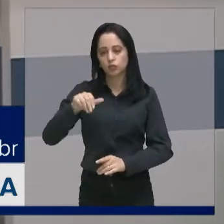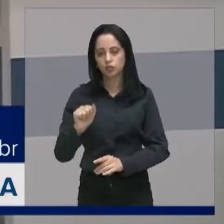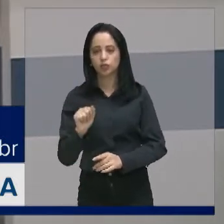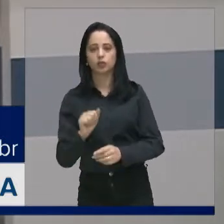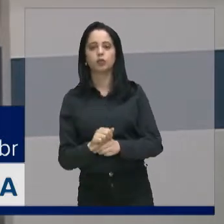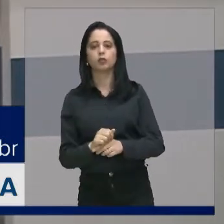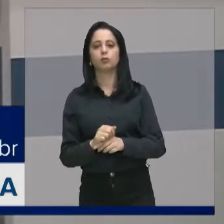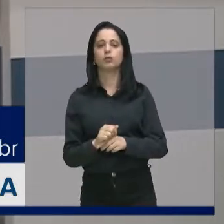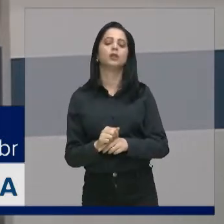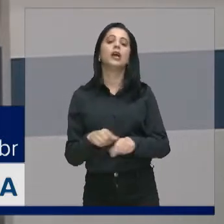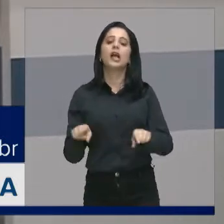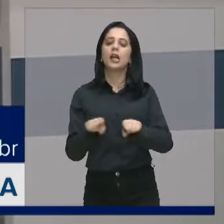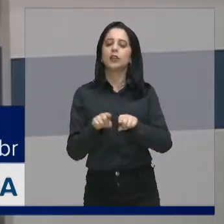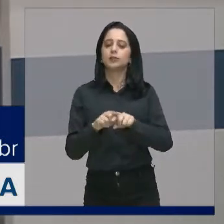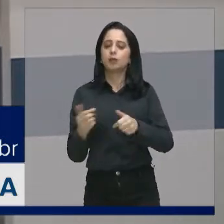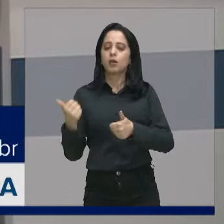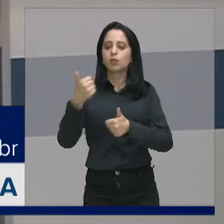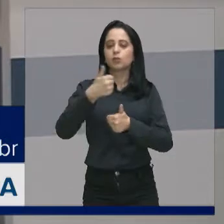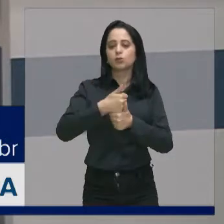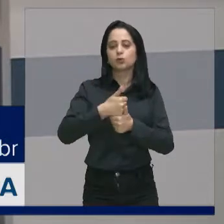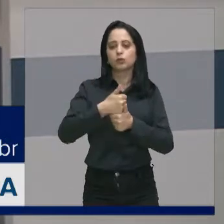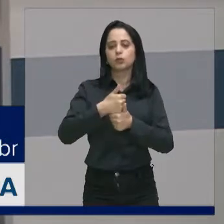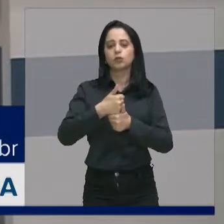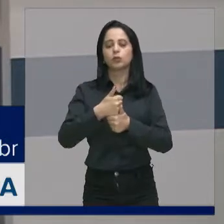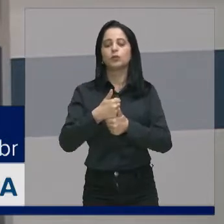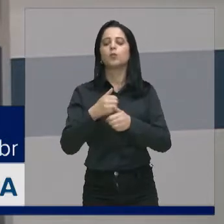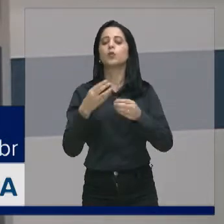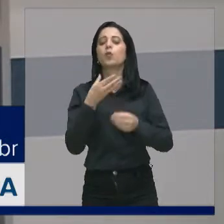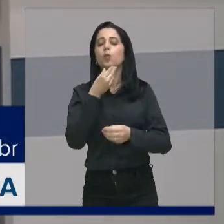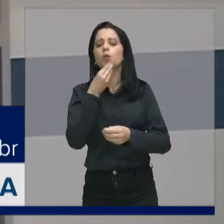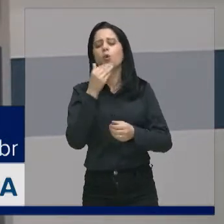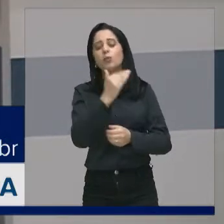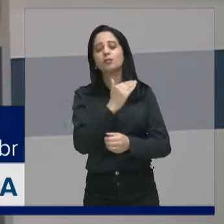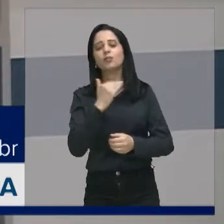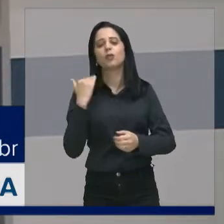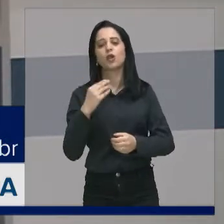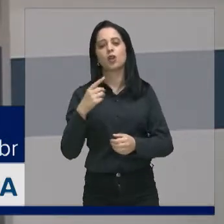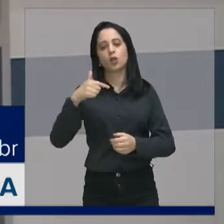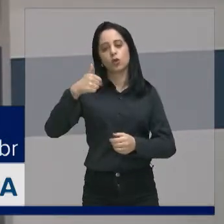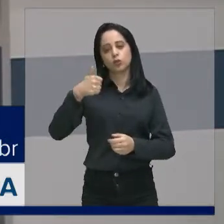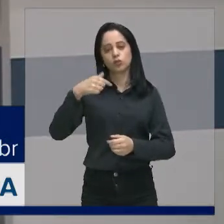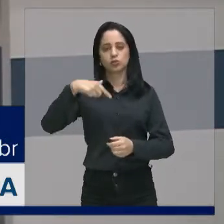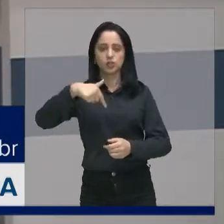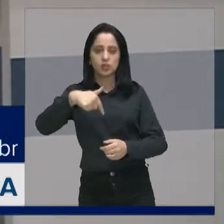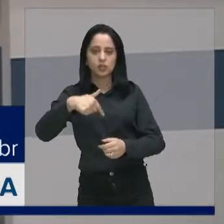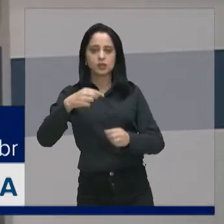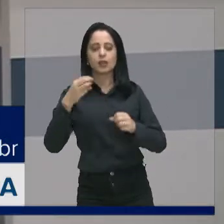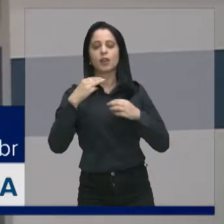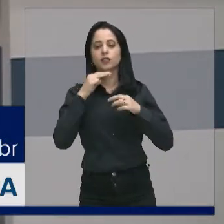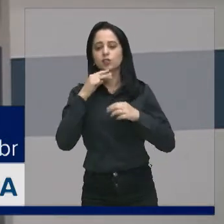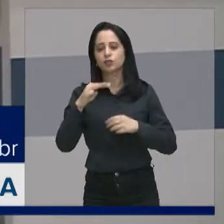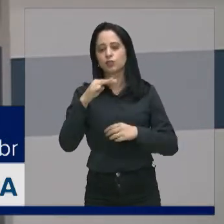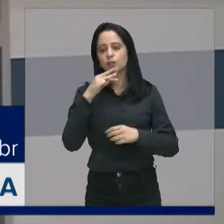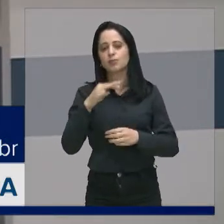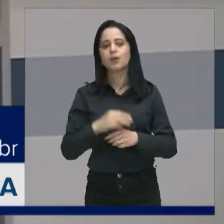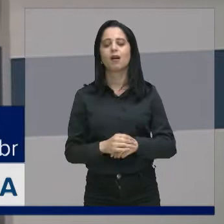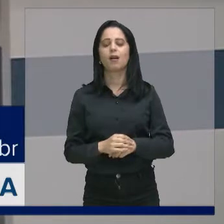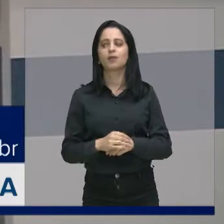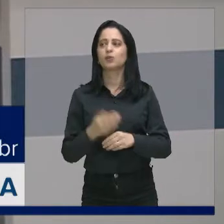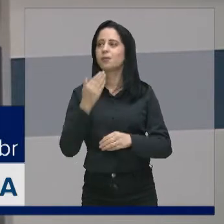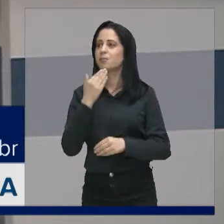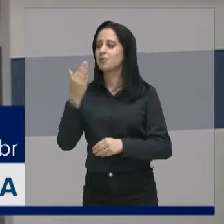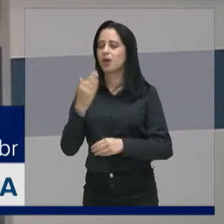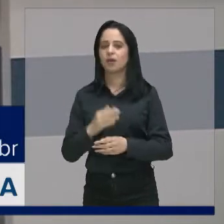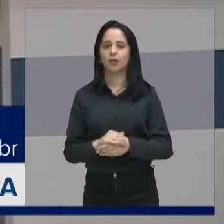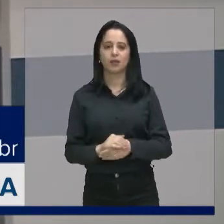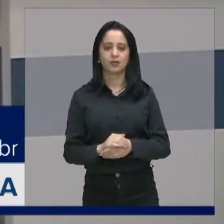Aloysio Mercadante. Ele nos deixou dia 17 de março, então quero aqui pedir um minuto de...